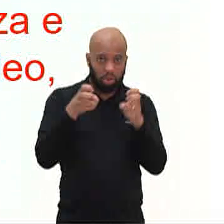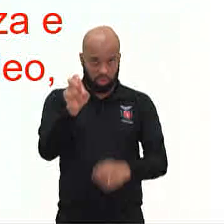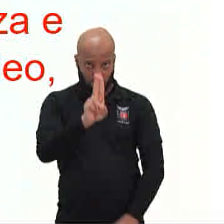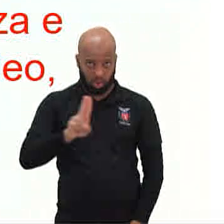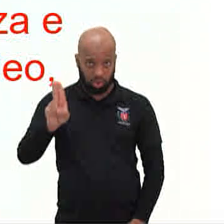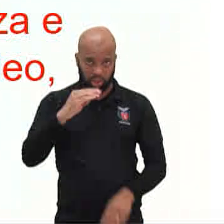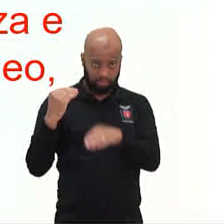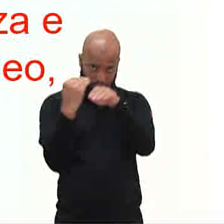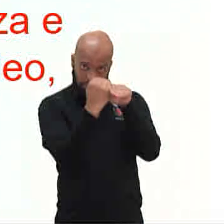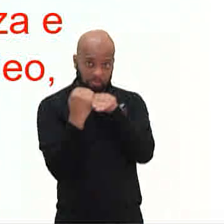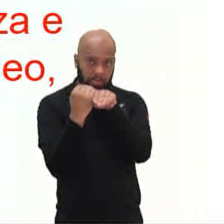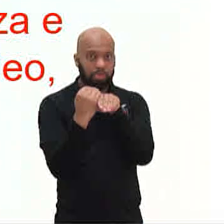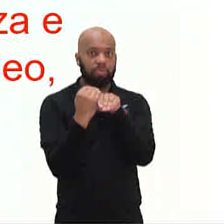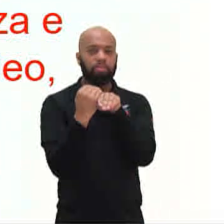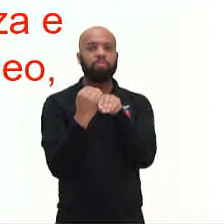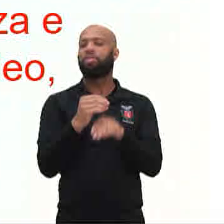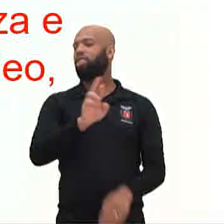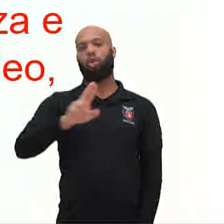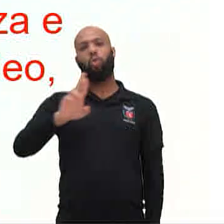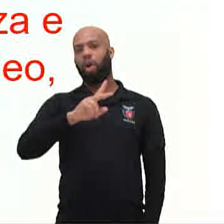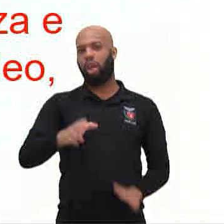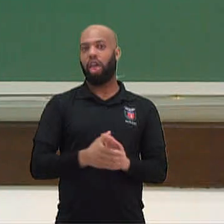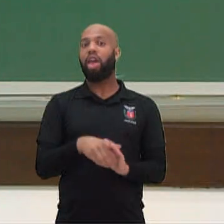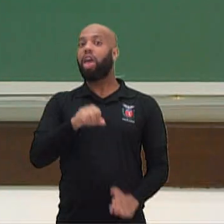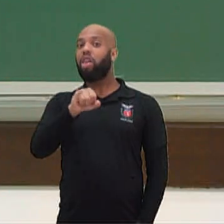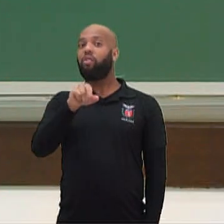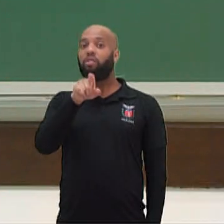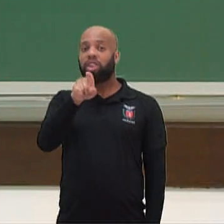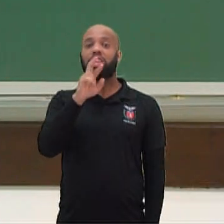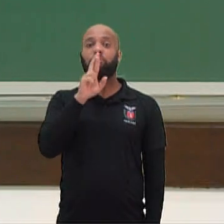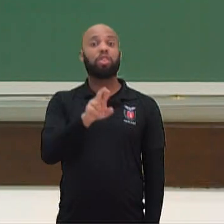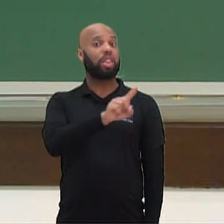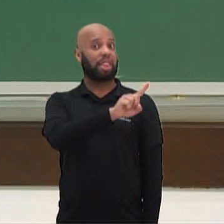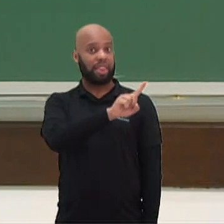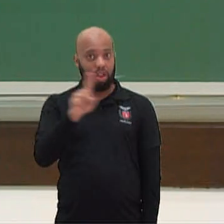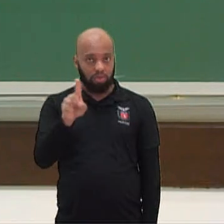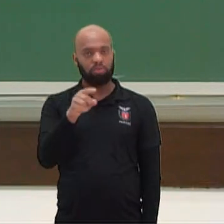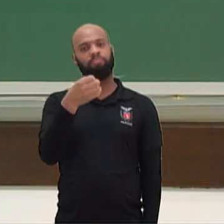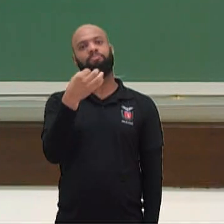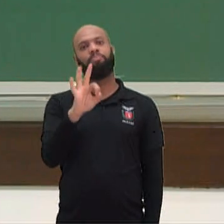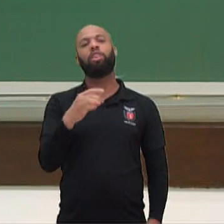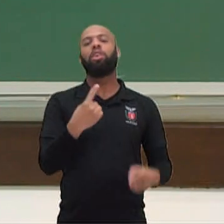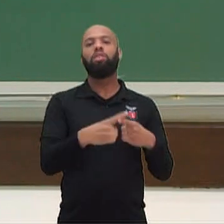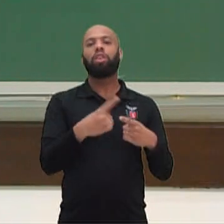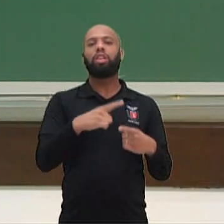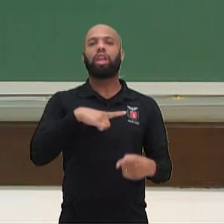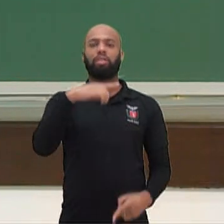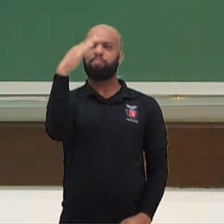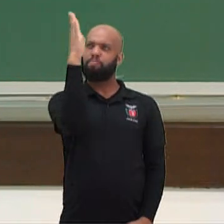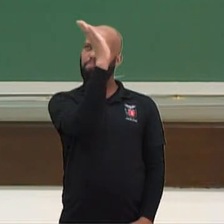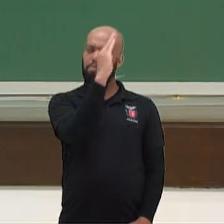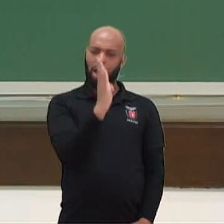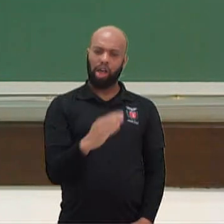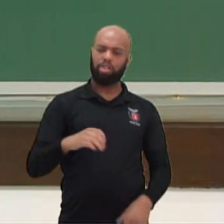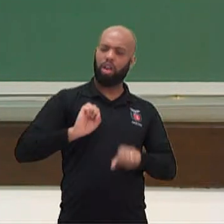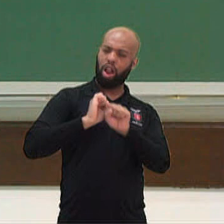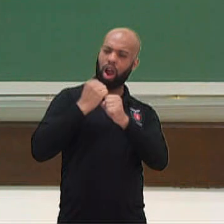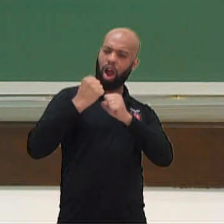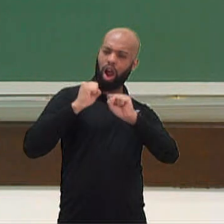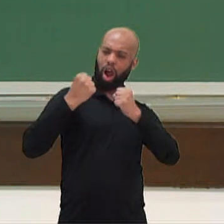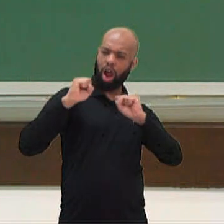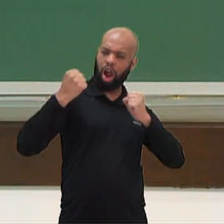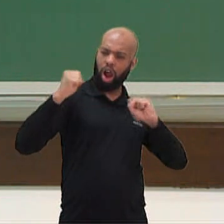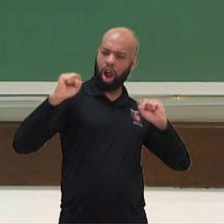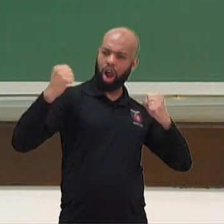não, você acertou. Então, nós temos aí, pensa na grande extensão do território brasileiro, né? Então, ele é muito grande, nós temos